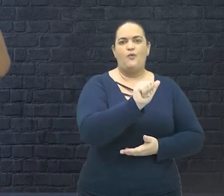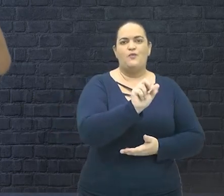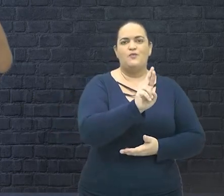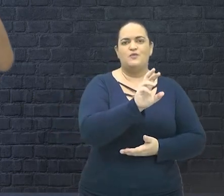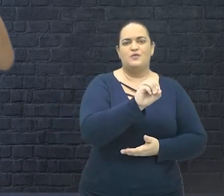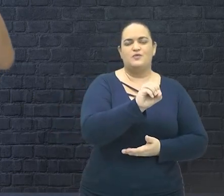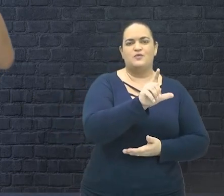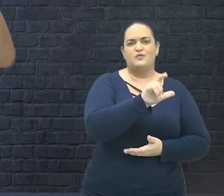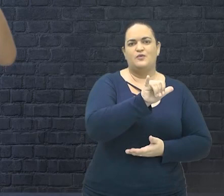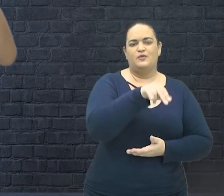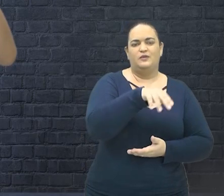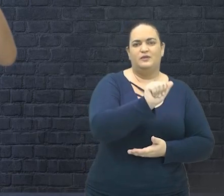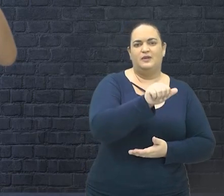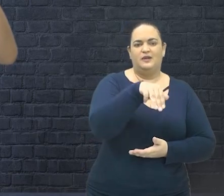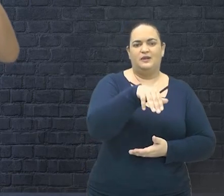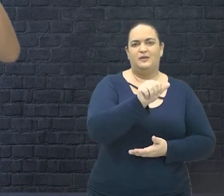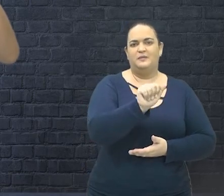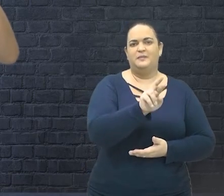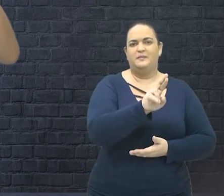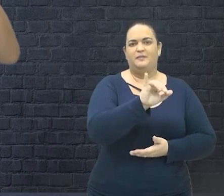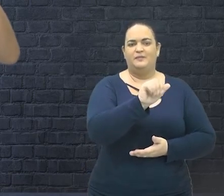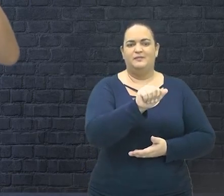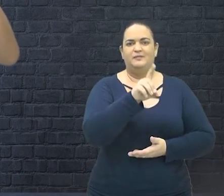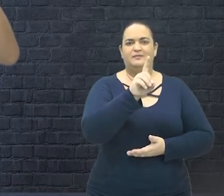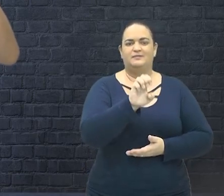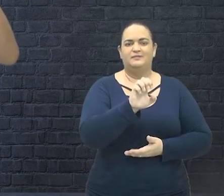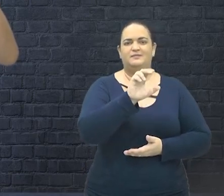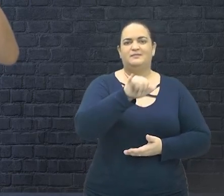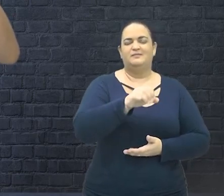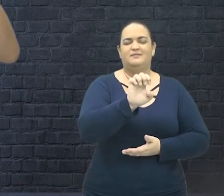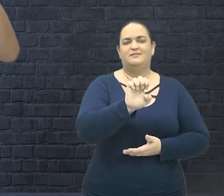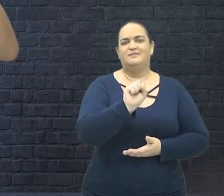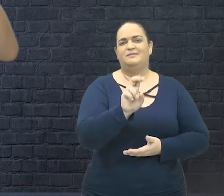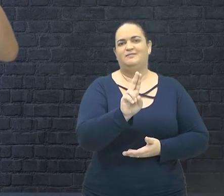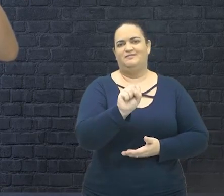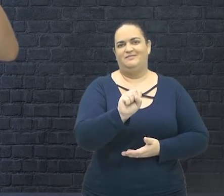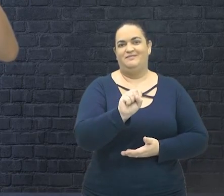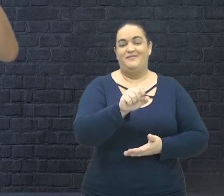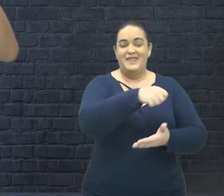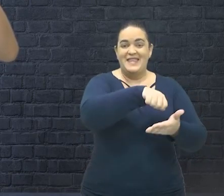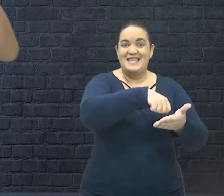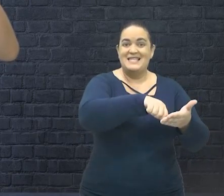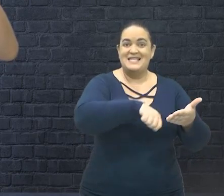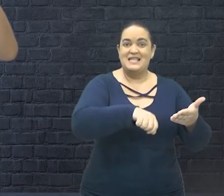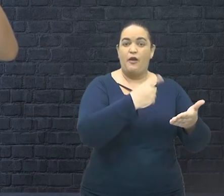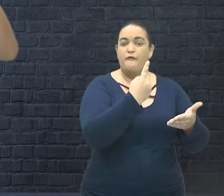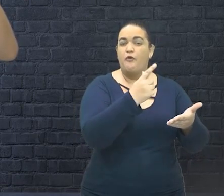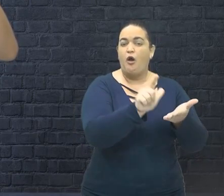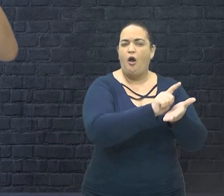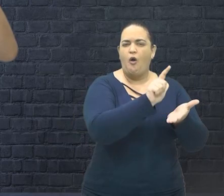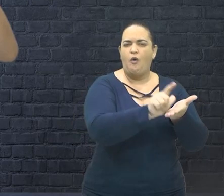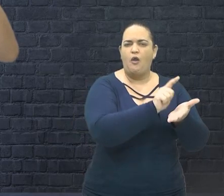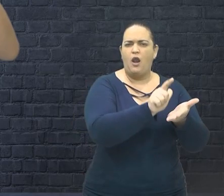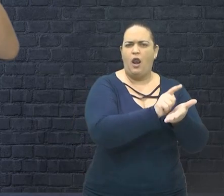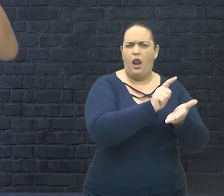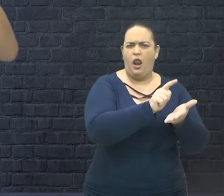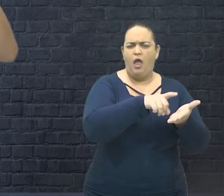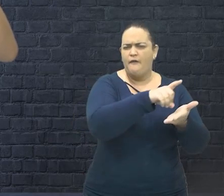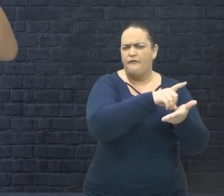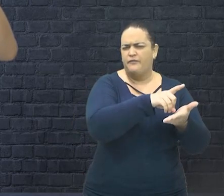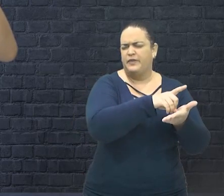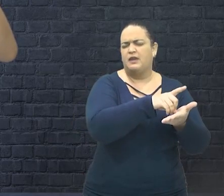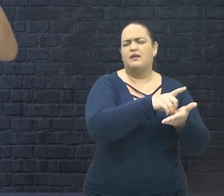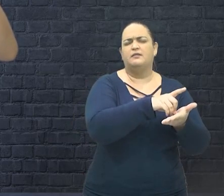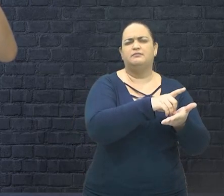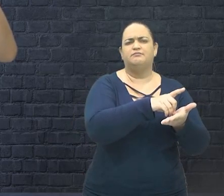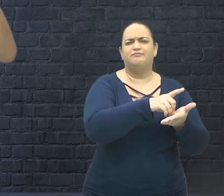Carolina Maria de Jesus, que dentre vários livros escreveu esse, que foi um diário, que